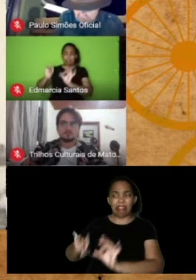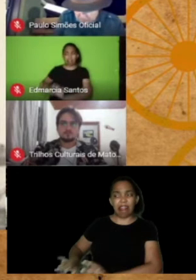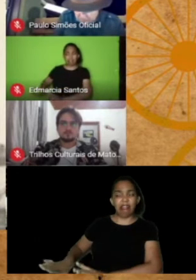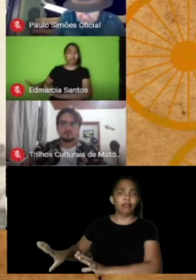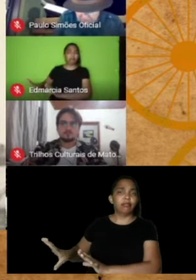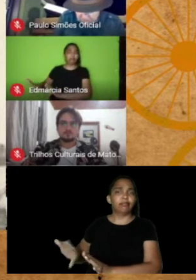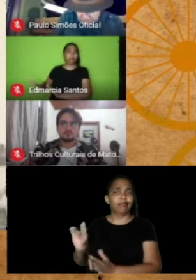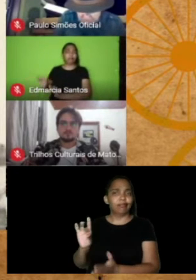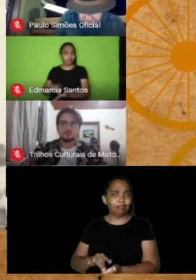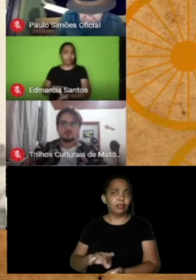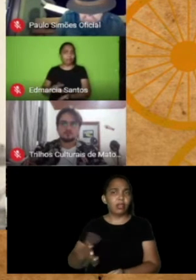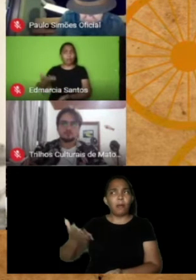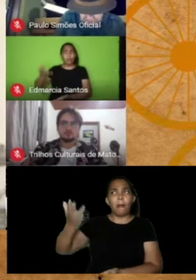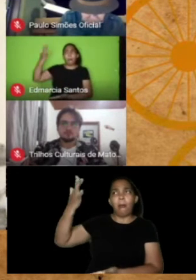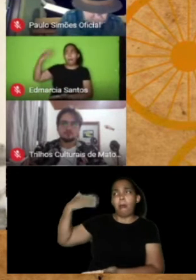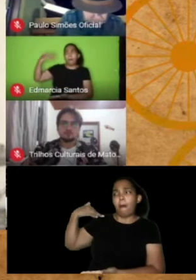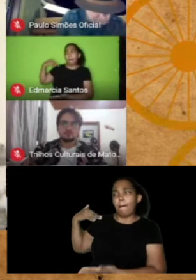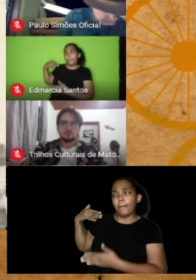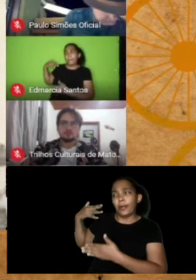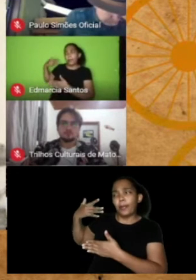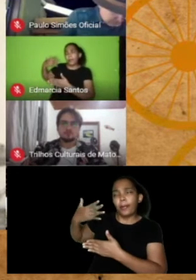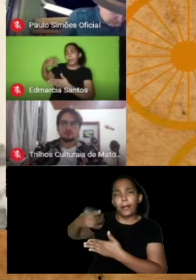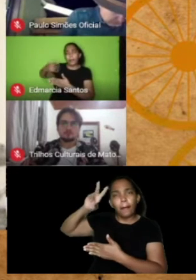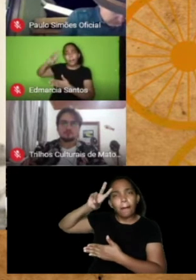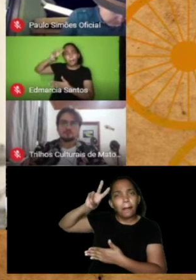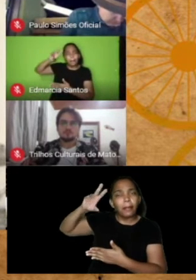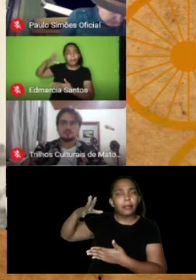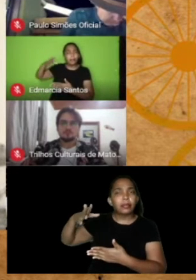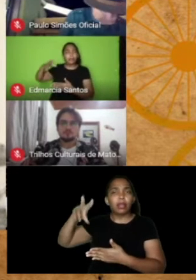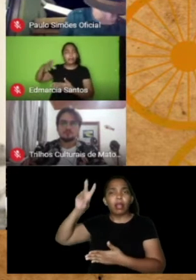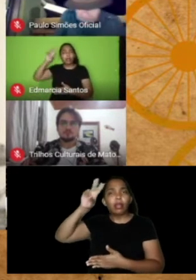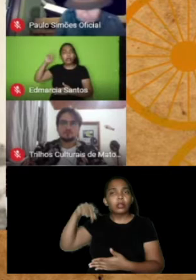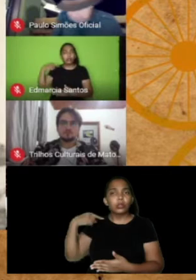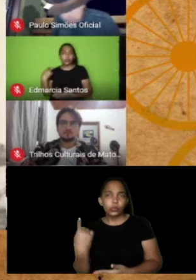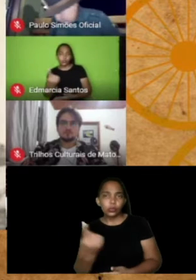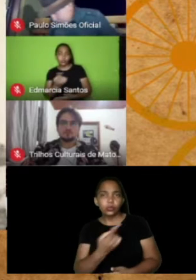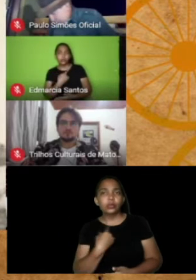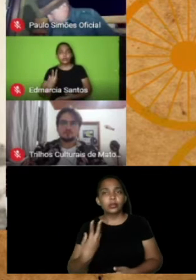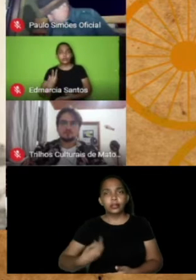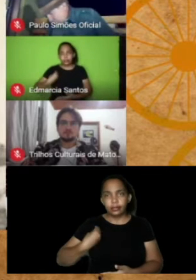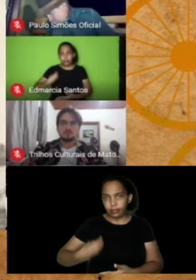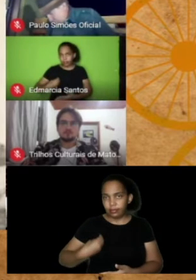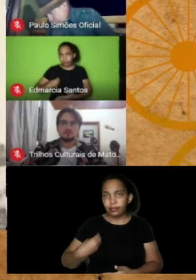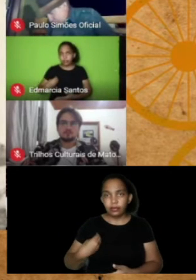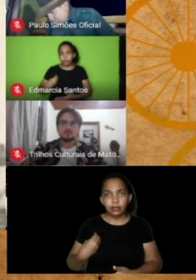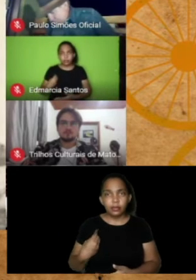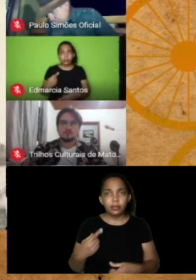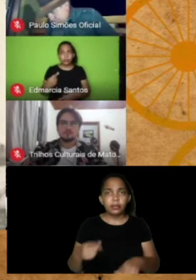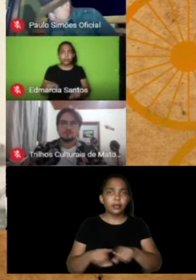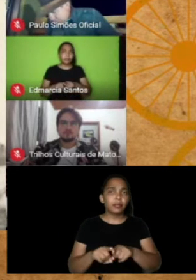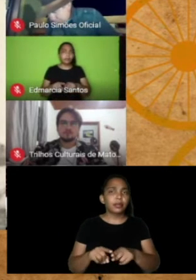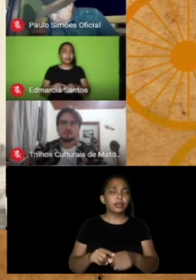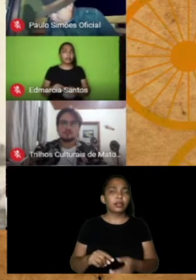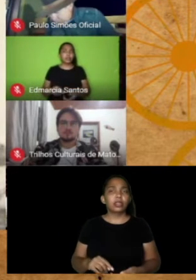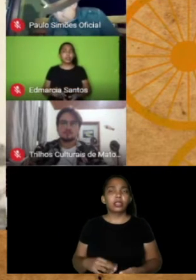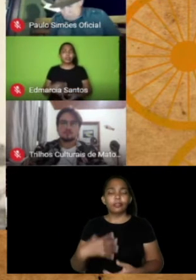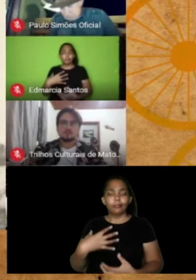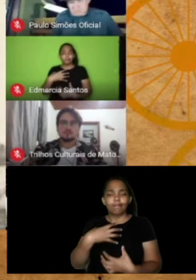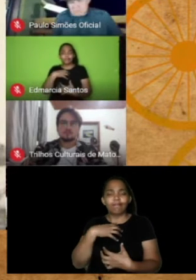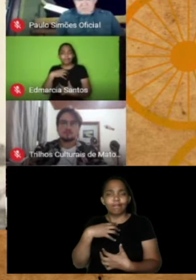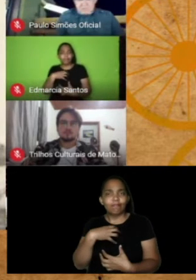do que nós temos da própria historicidade nossa, e a gente vive o factual do outro dia. Eu sinto